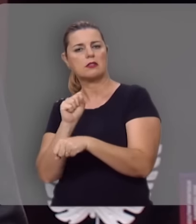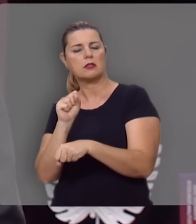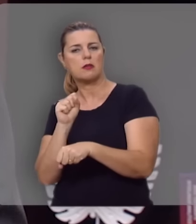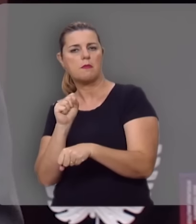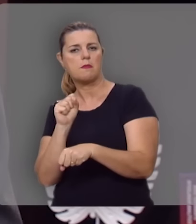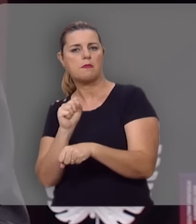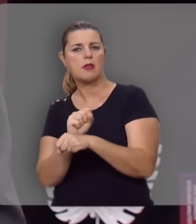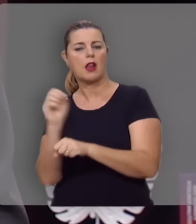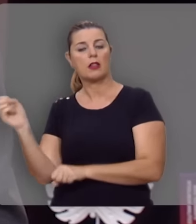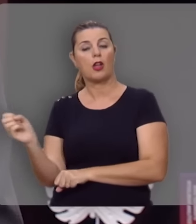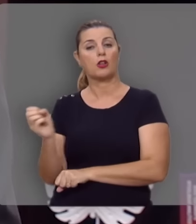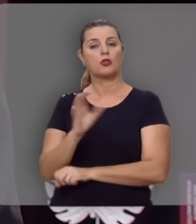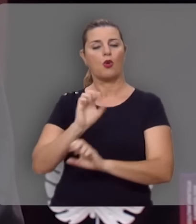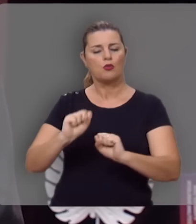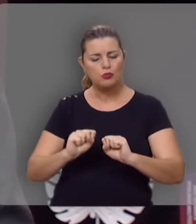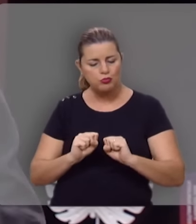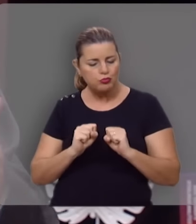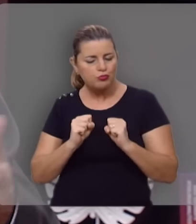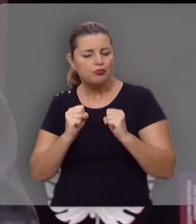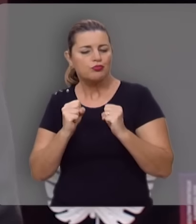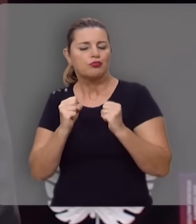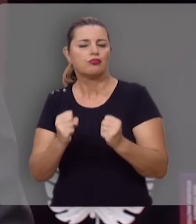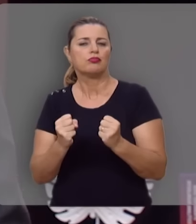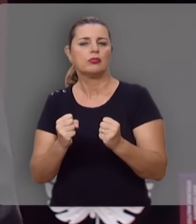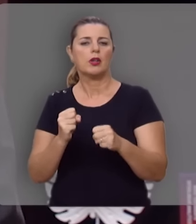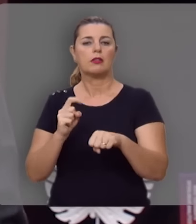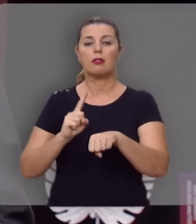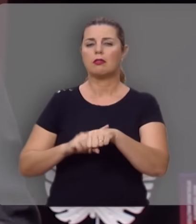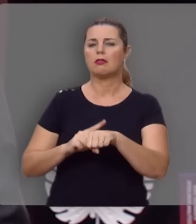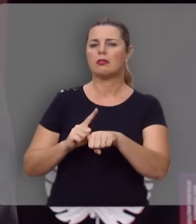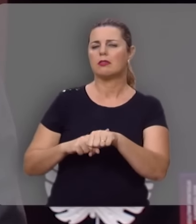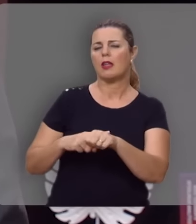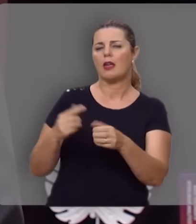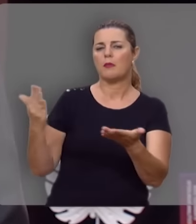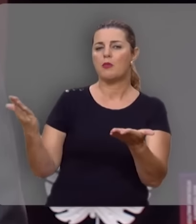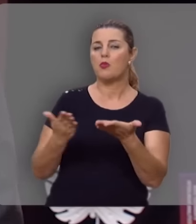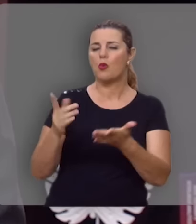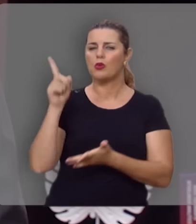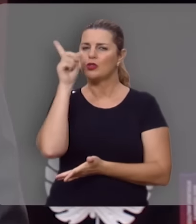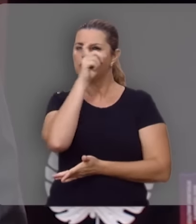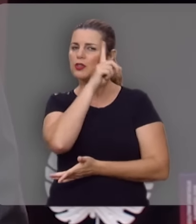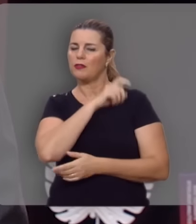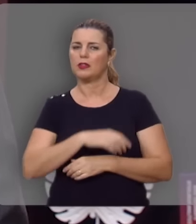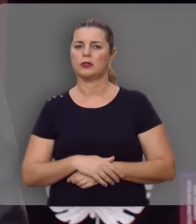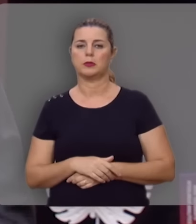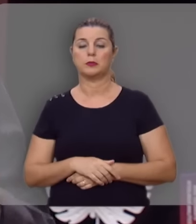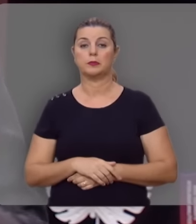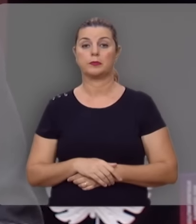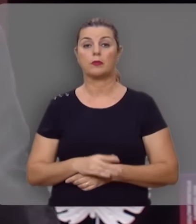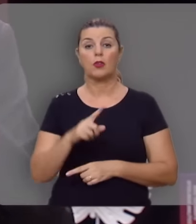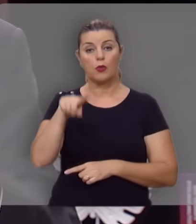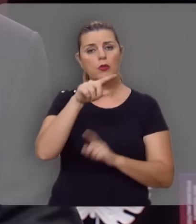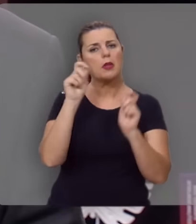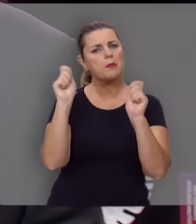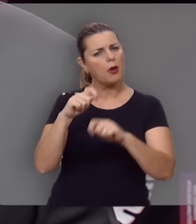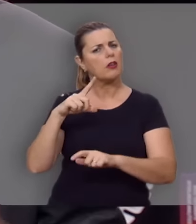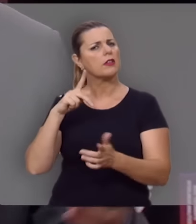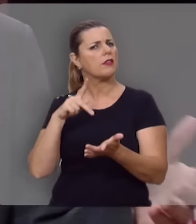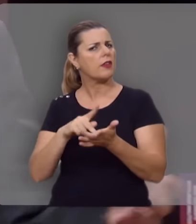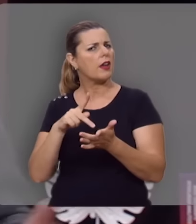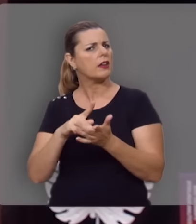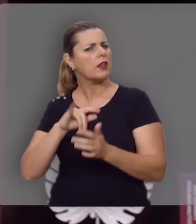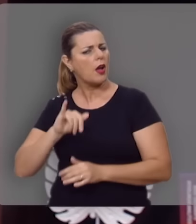esperança, que traz um novo ânimo, principalmente em tempos de incertezas e adversidades. Que você possa, de